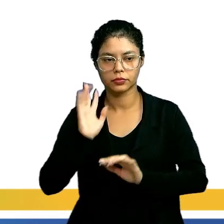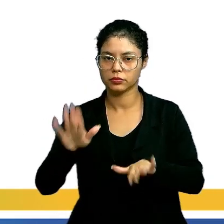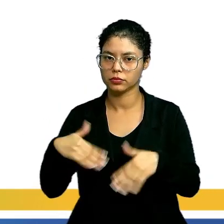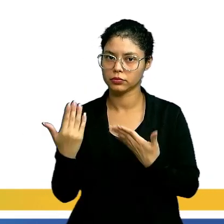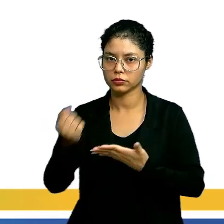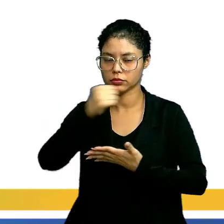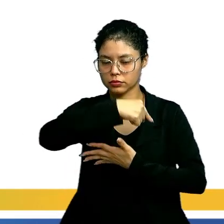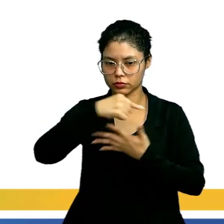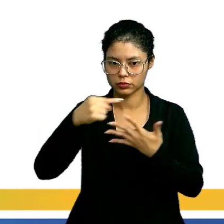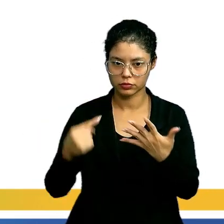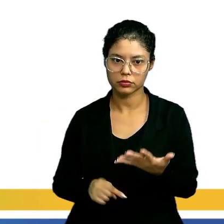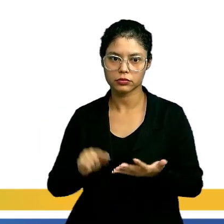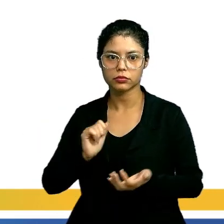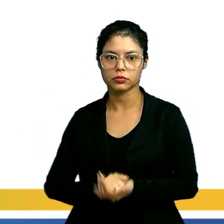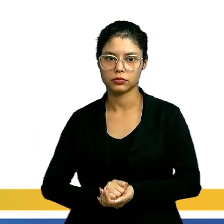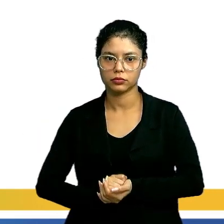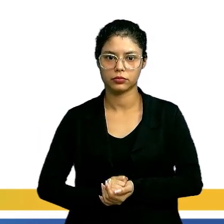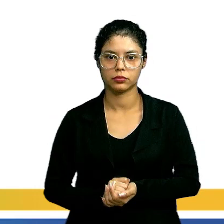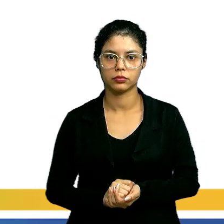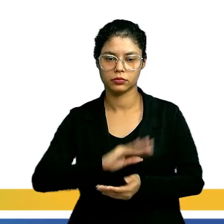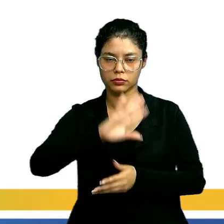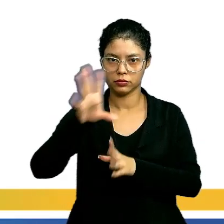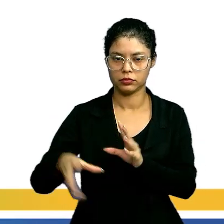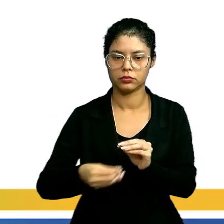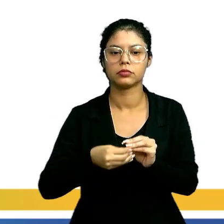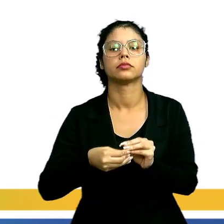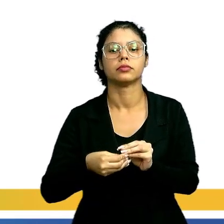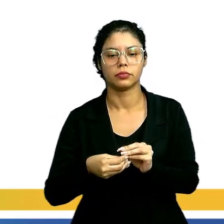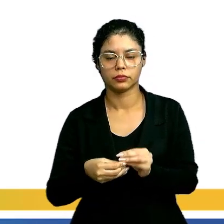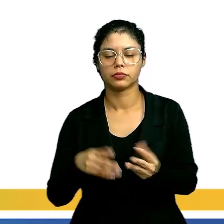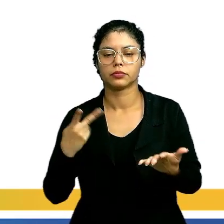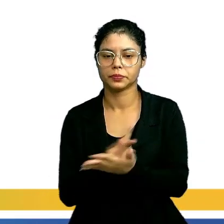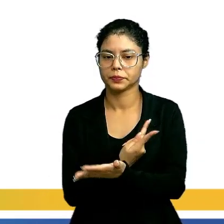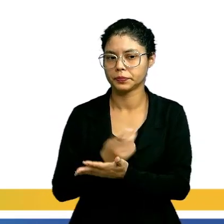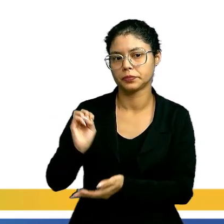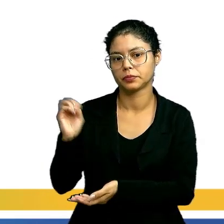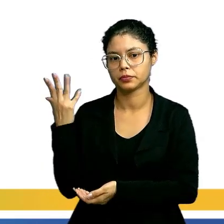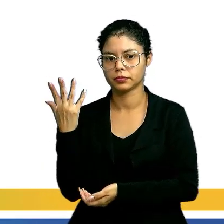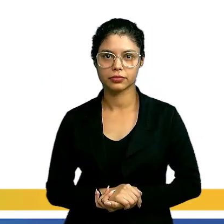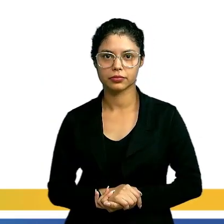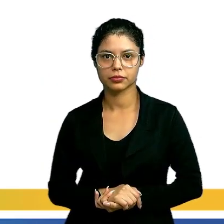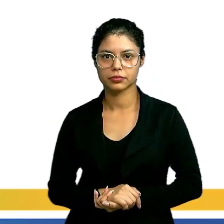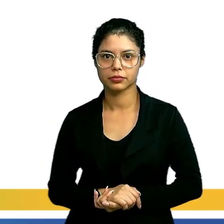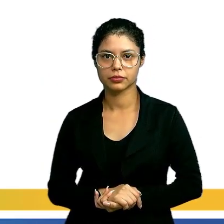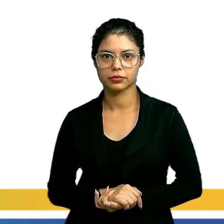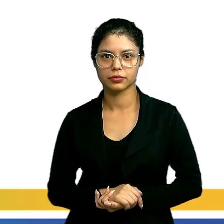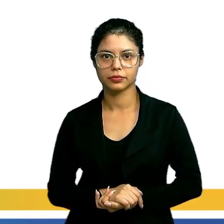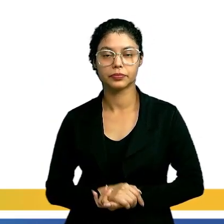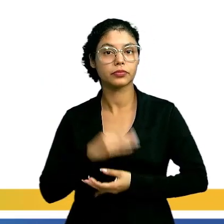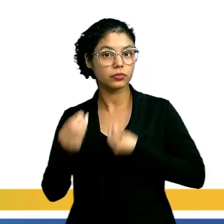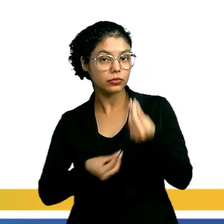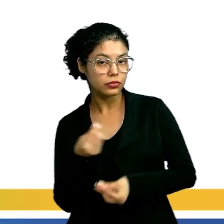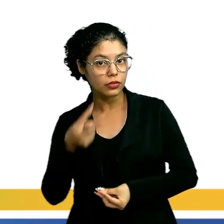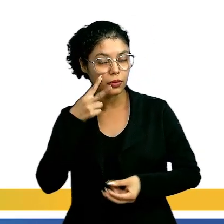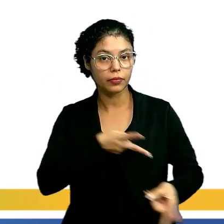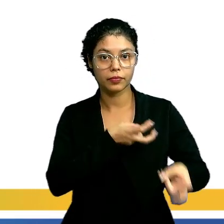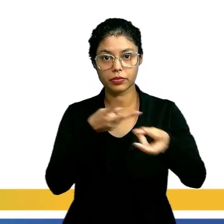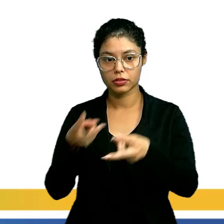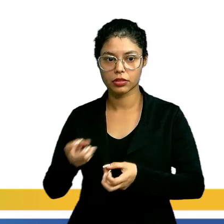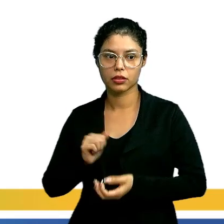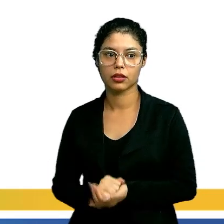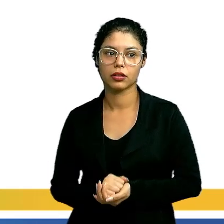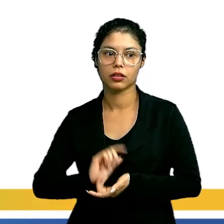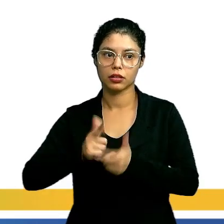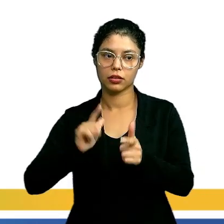das alternativas seria e complementa esse erro causado no enunciado. Como podemos observar